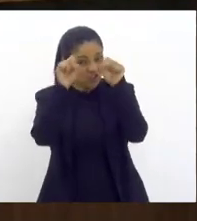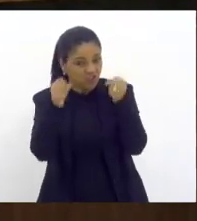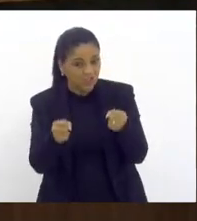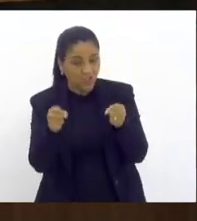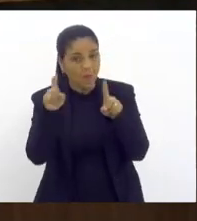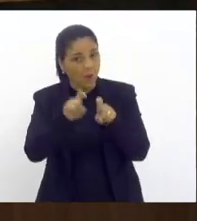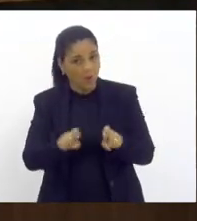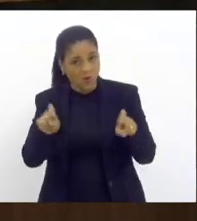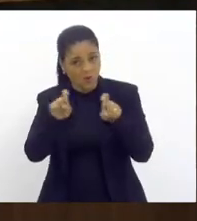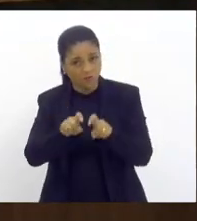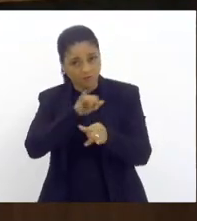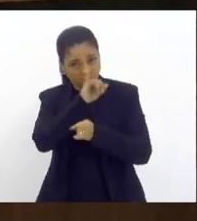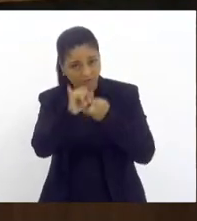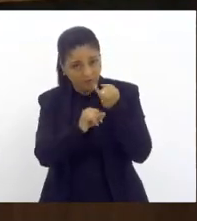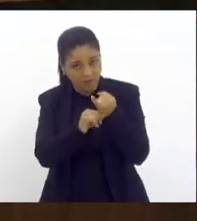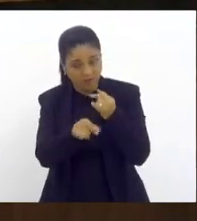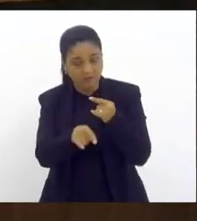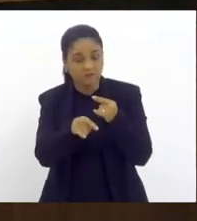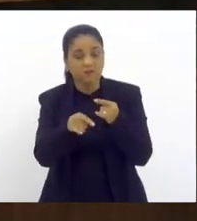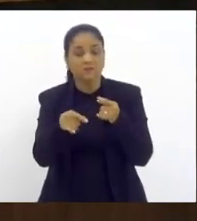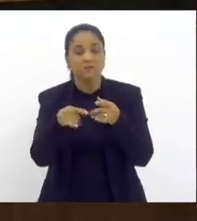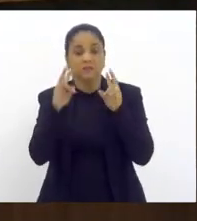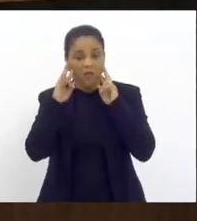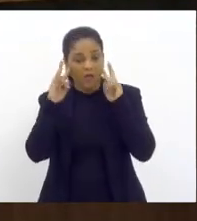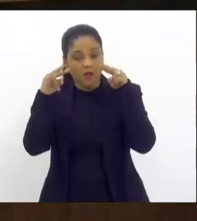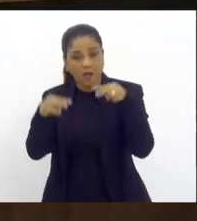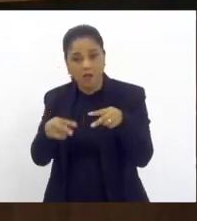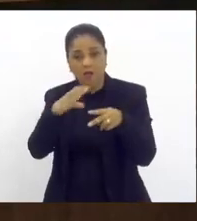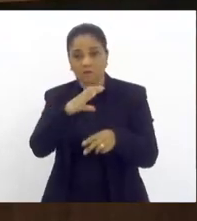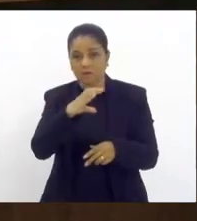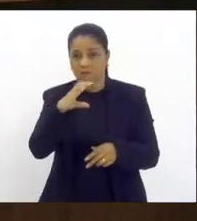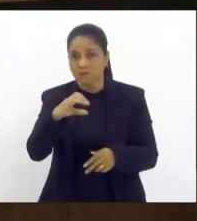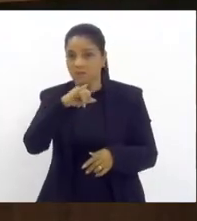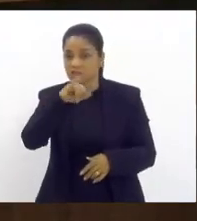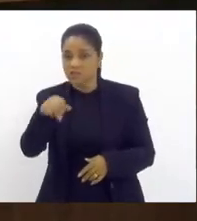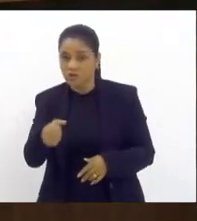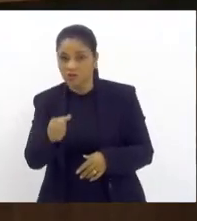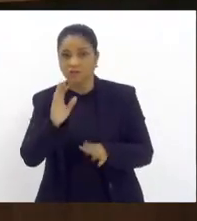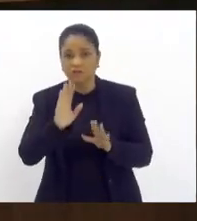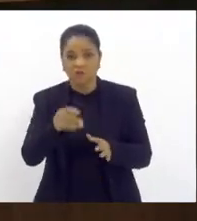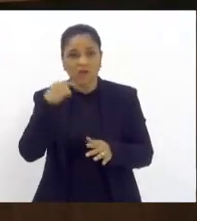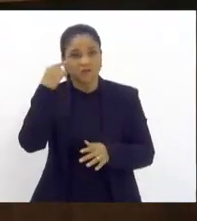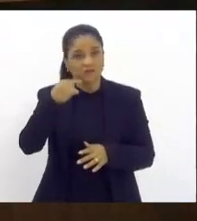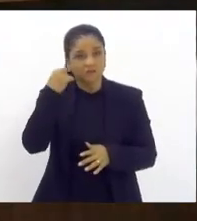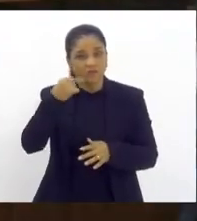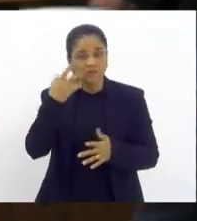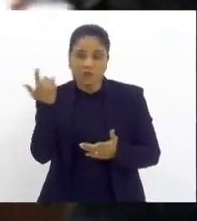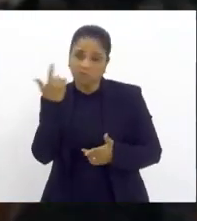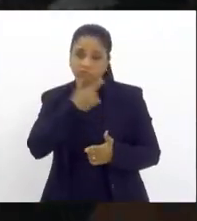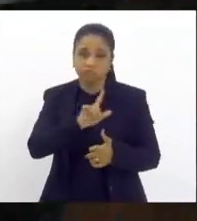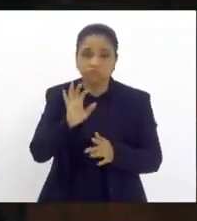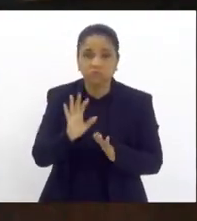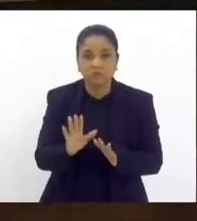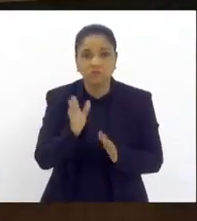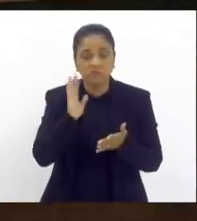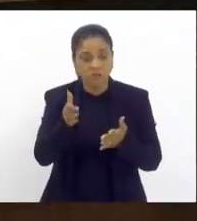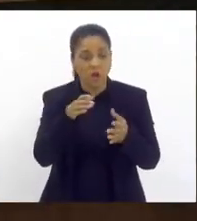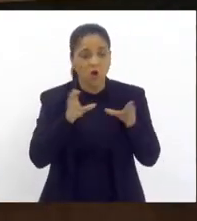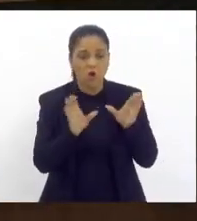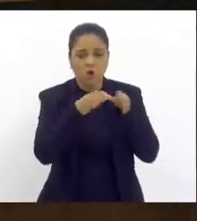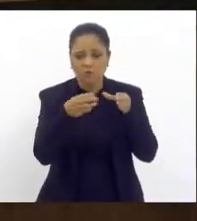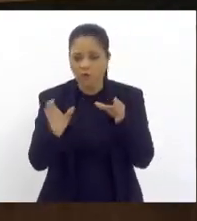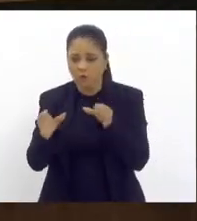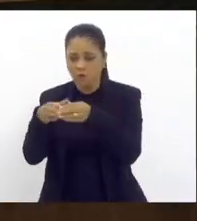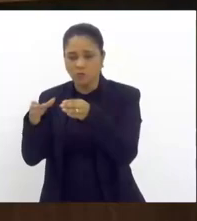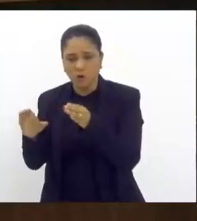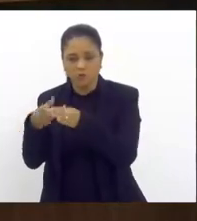Vossa Excelência chamou a atenção na CCJ de um deputado que já estava em redação do vencido, ou seja, já tinha passado por todas as comissões,